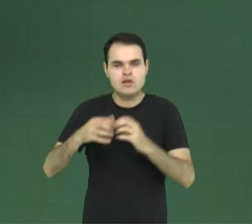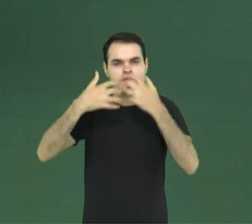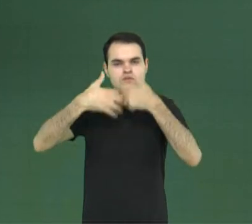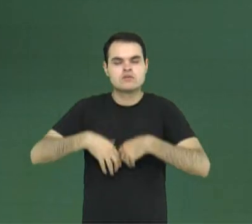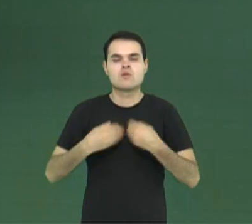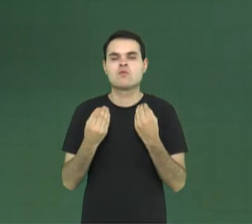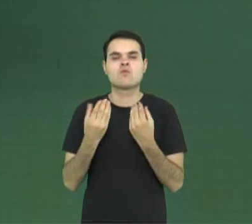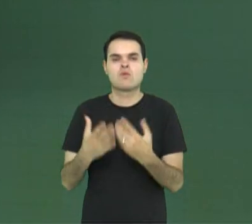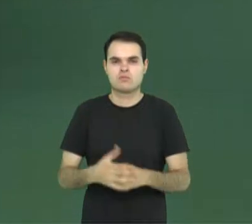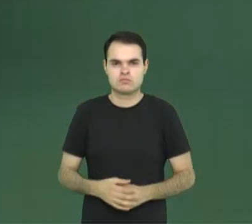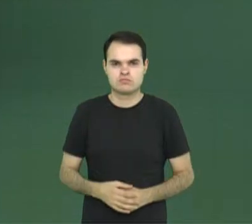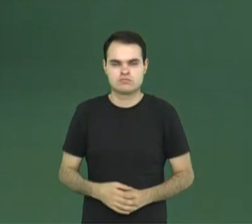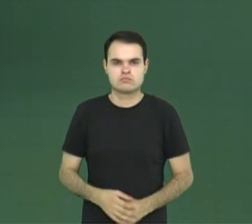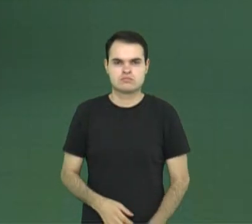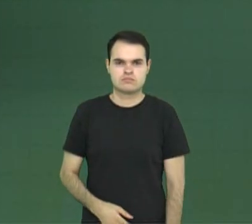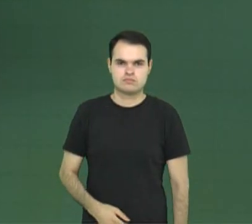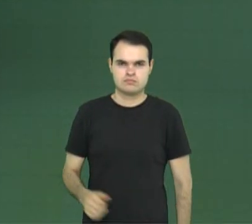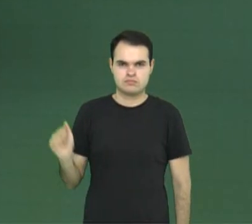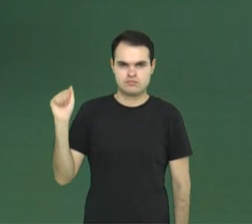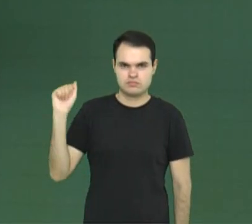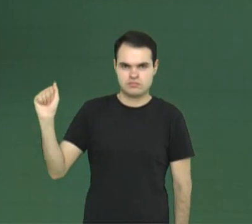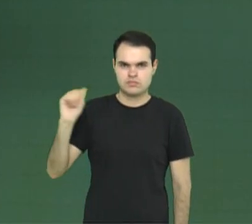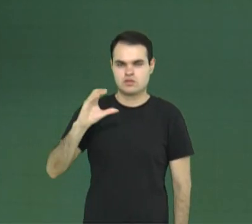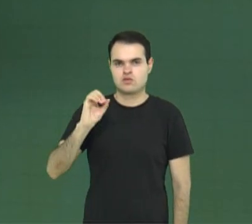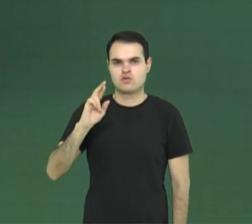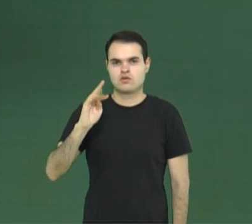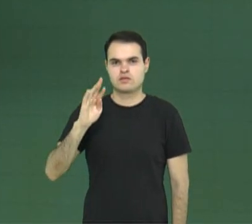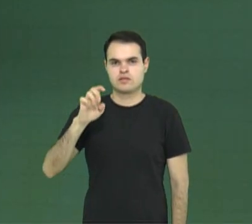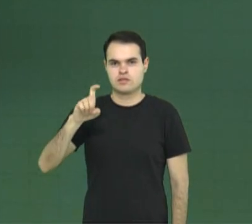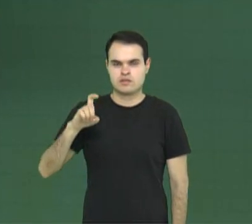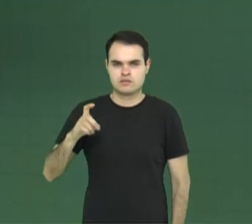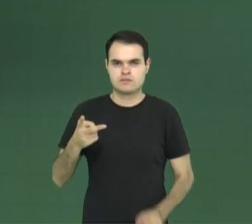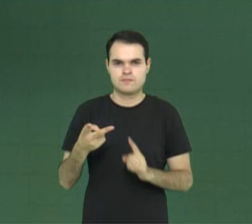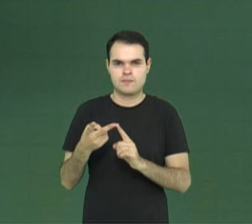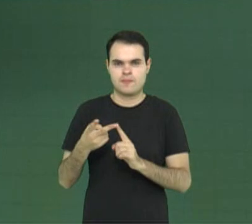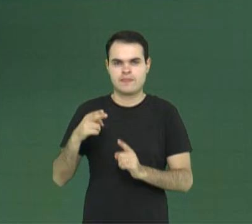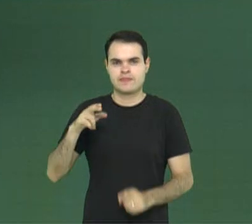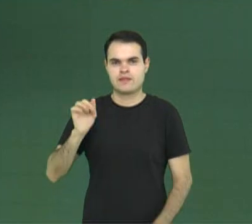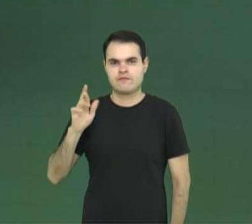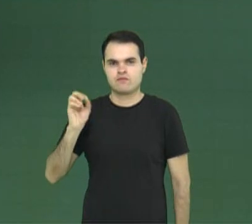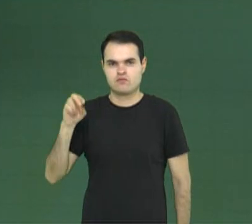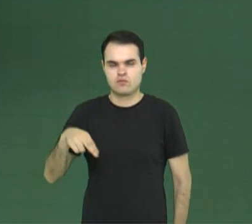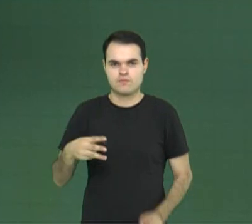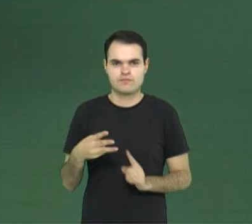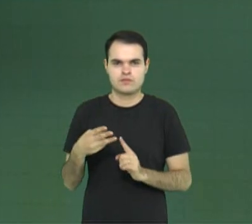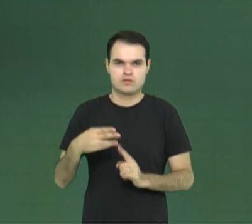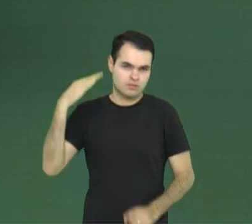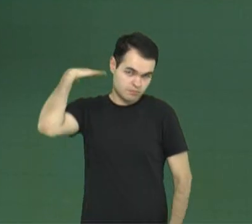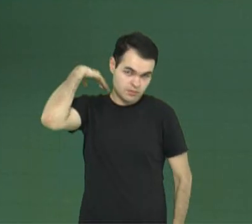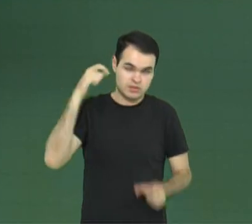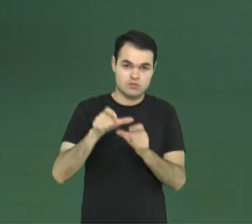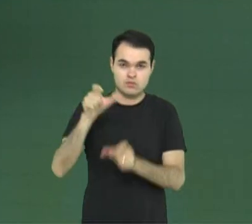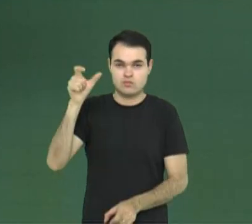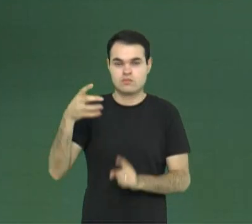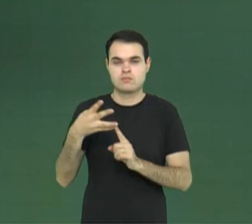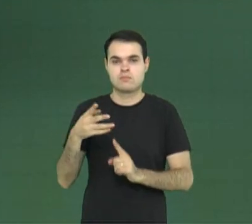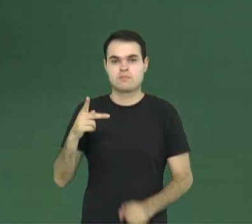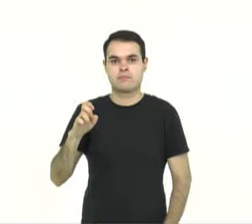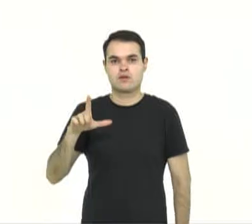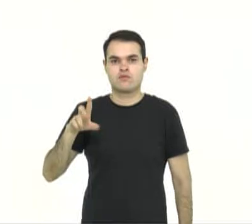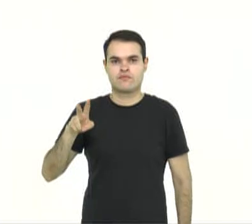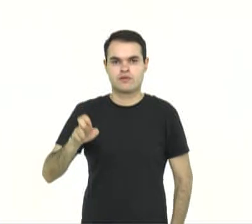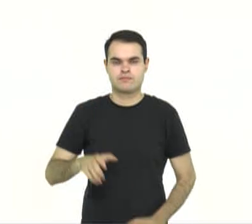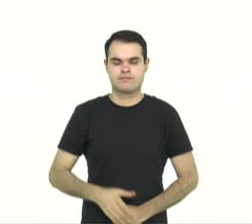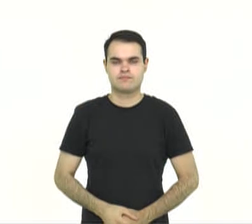nomezinho lá, pessoal. Alternativa A, córtex. Alternativa B, néfron. Alternativa C, medula. Ou alternativa D, pelve.